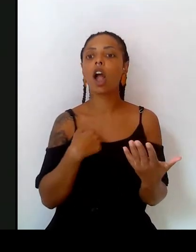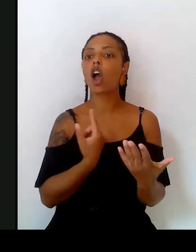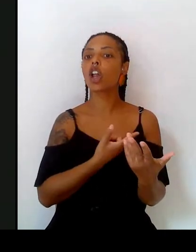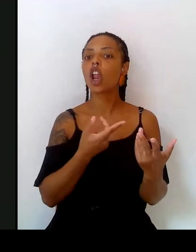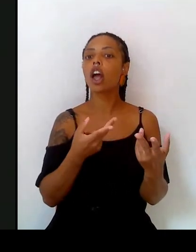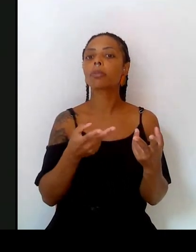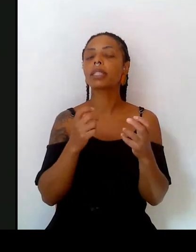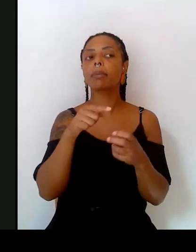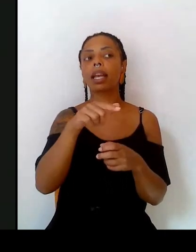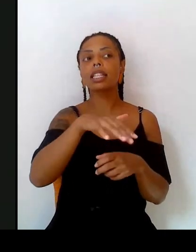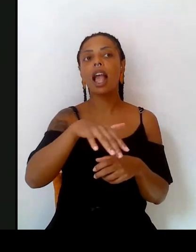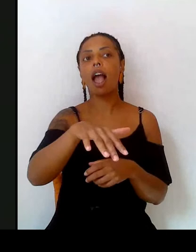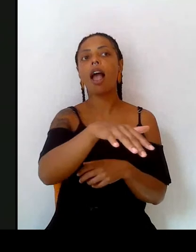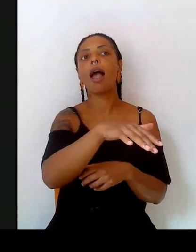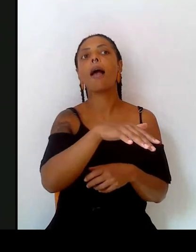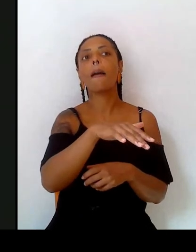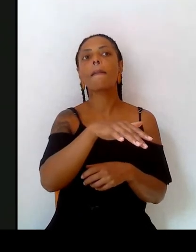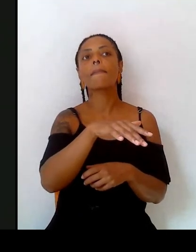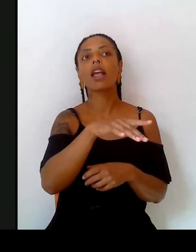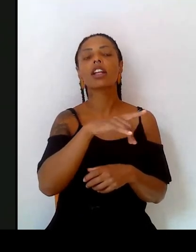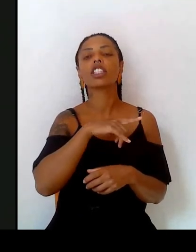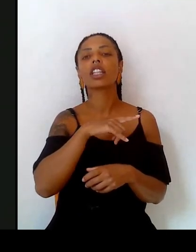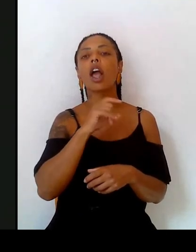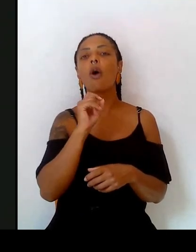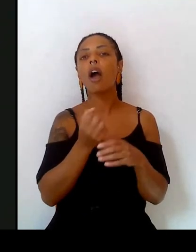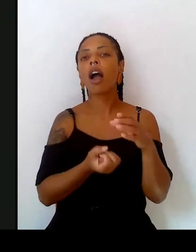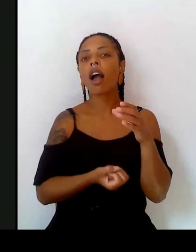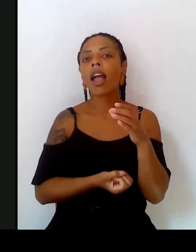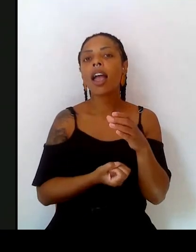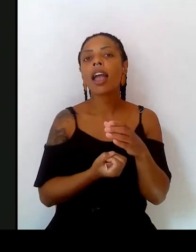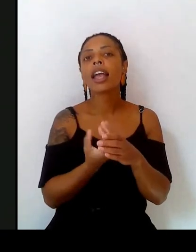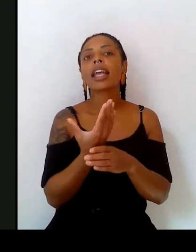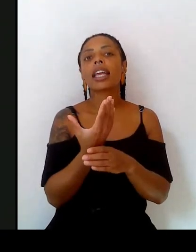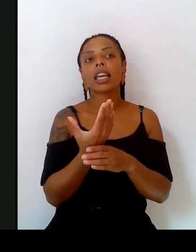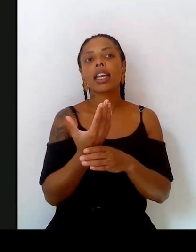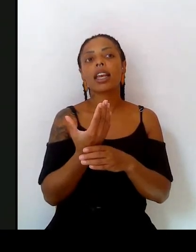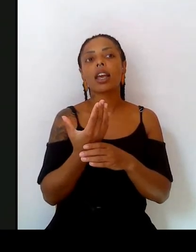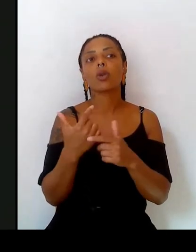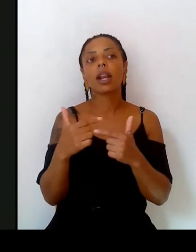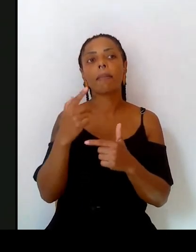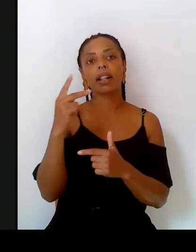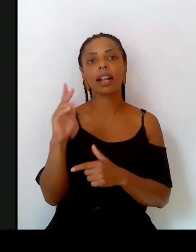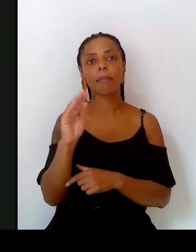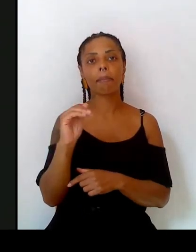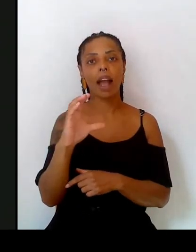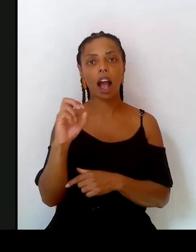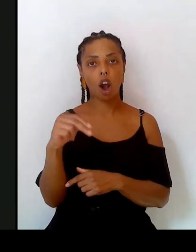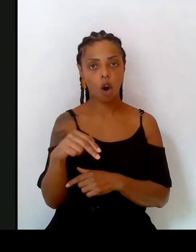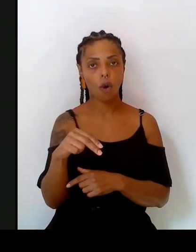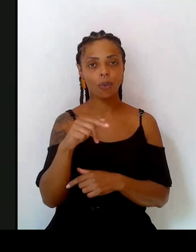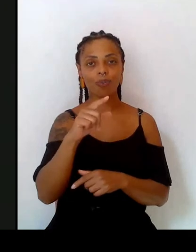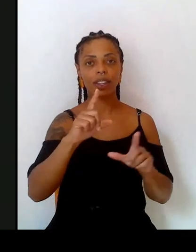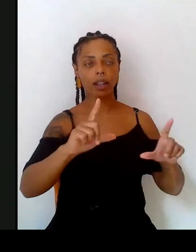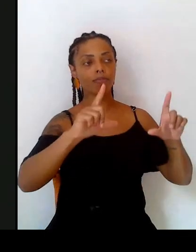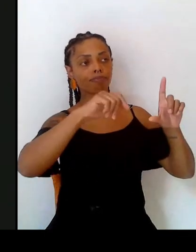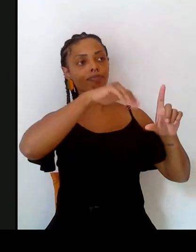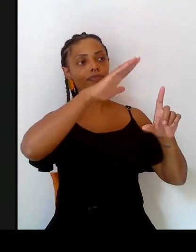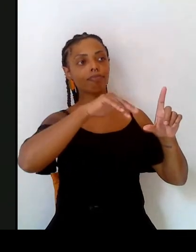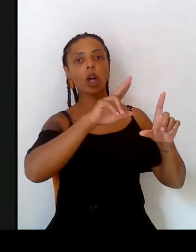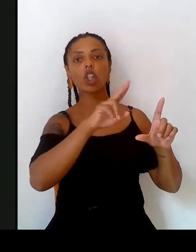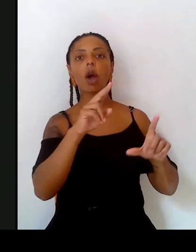aconteceu essa produção de bacon a obra duas figuras de